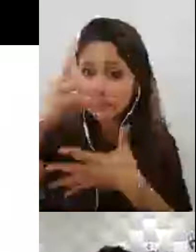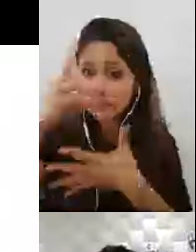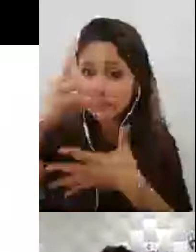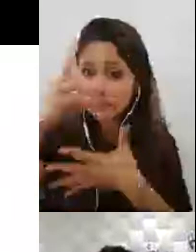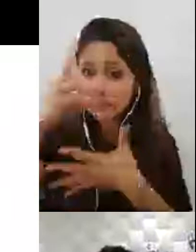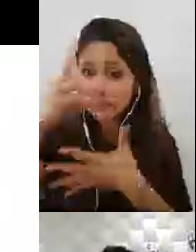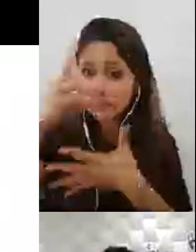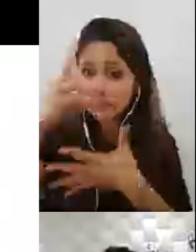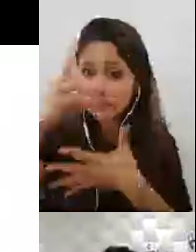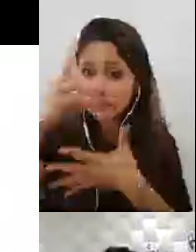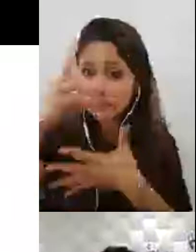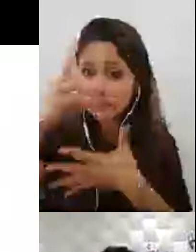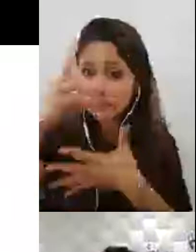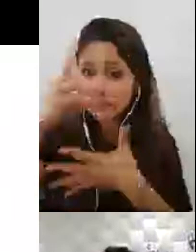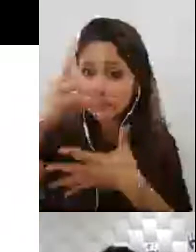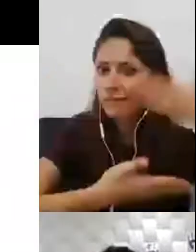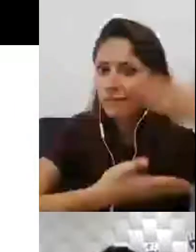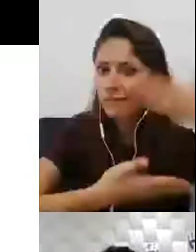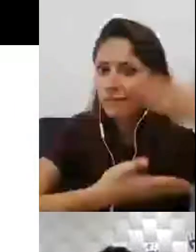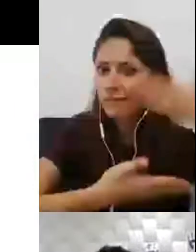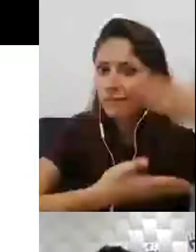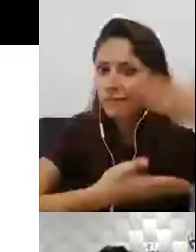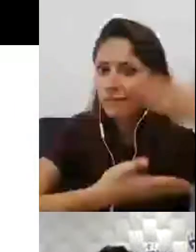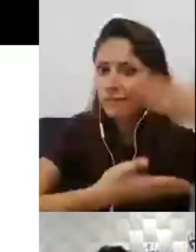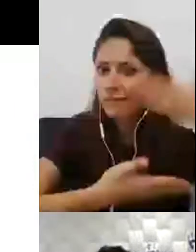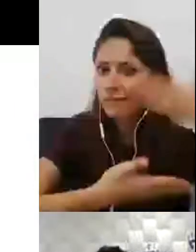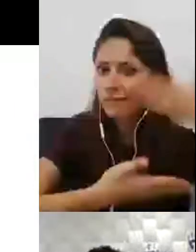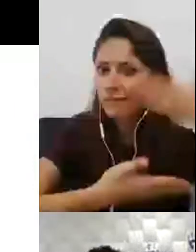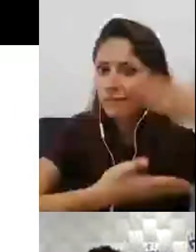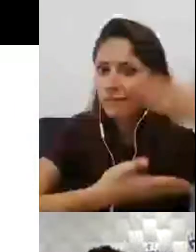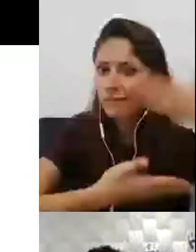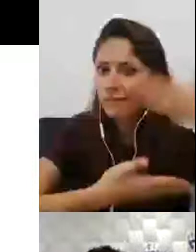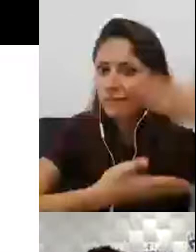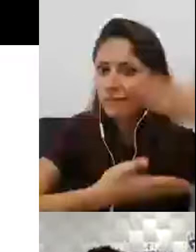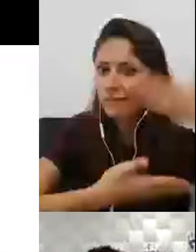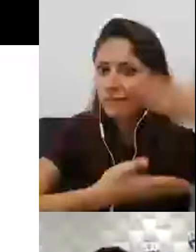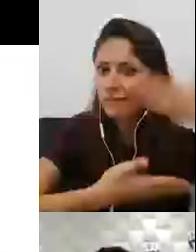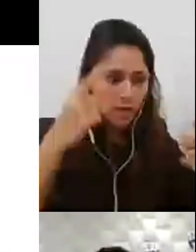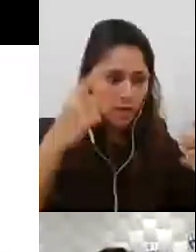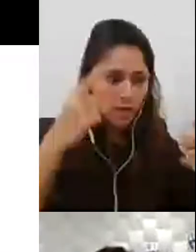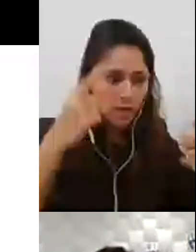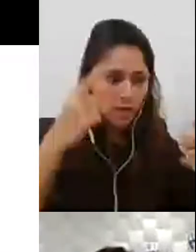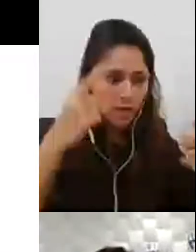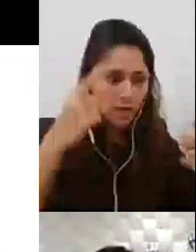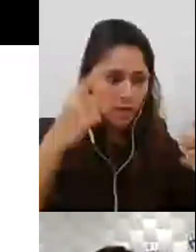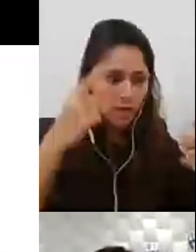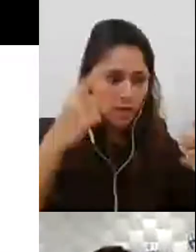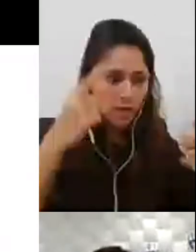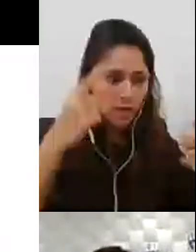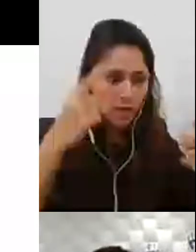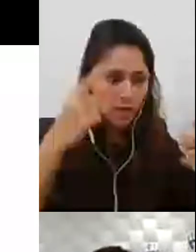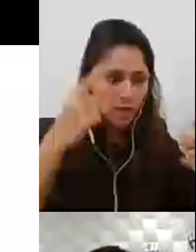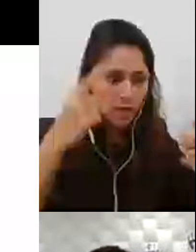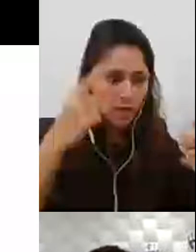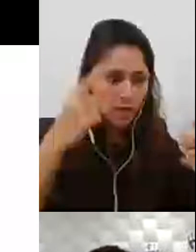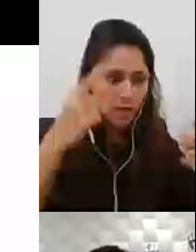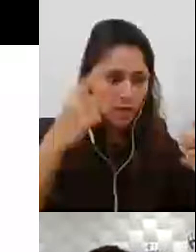tomando decisões e já criando plano de ação de melhorias ao longo de todo o processo. Então, aqui são